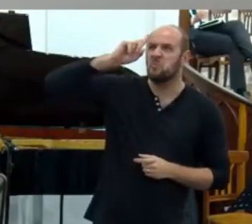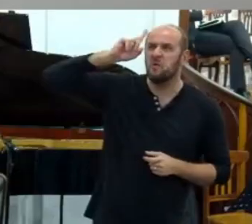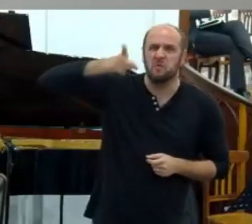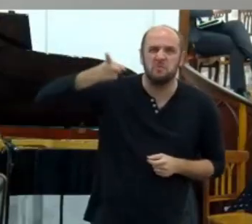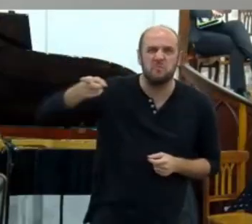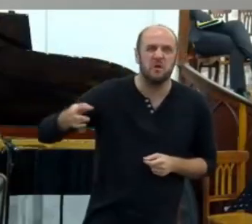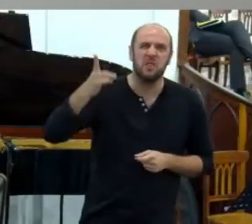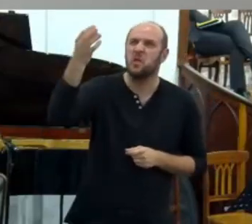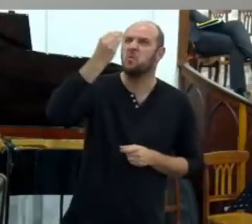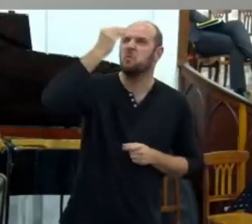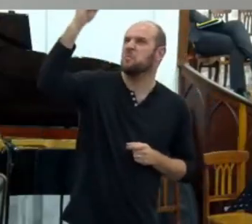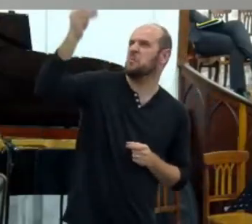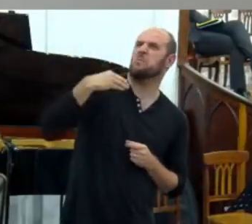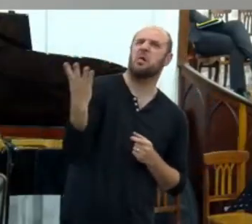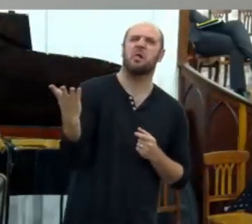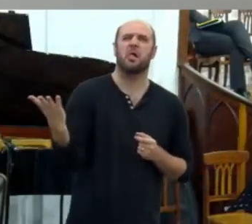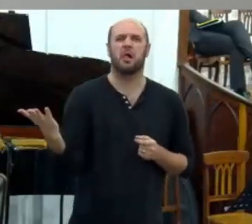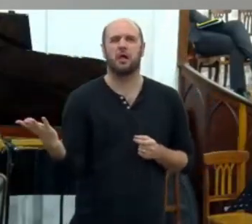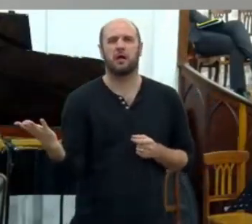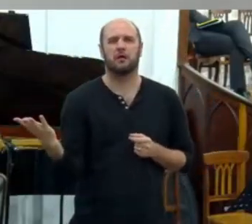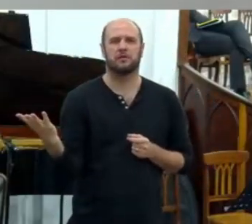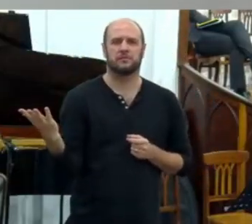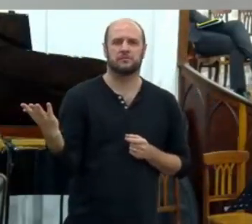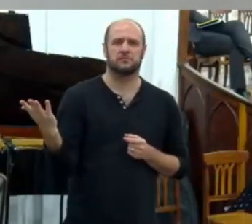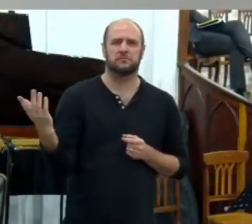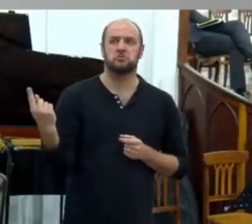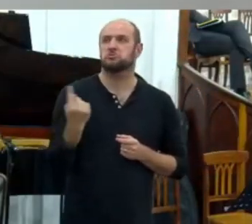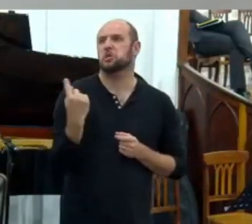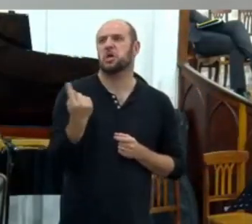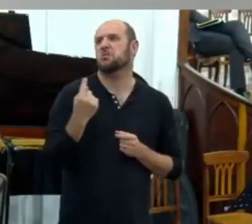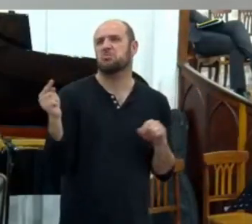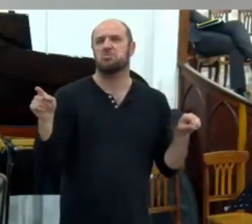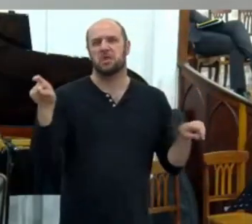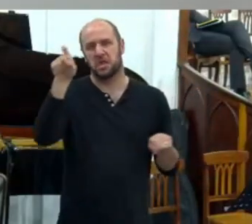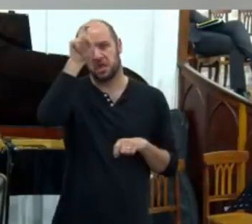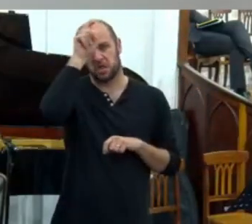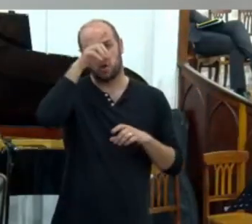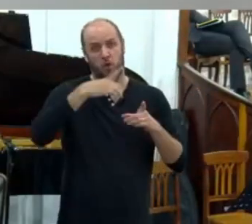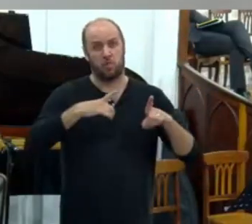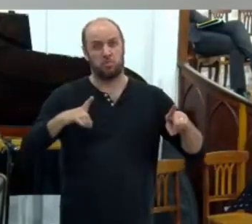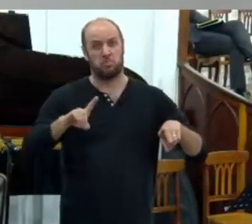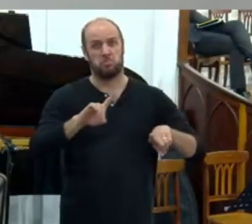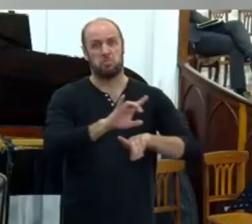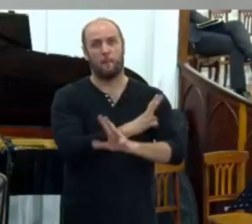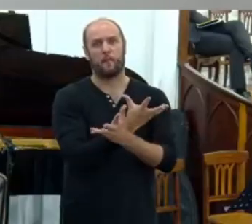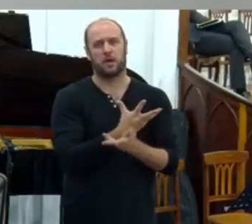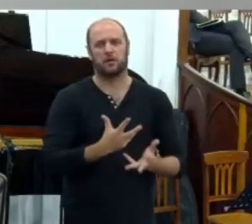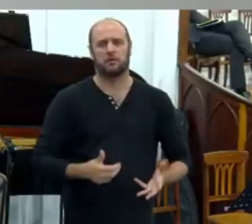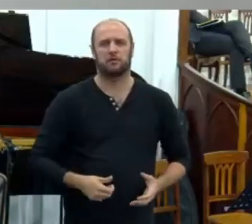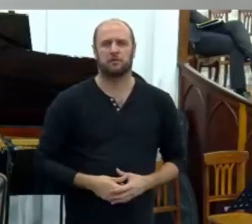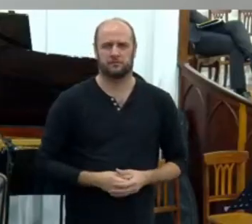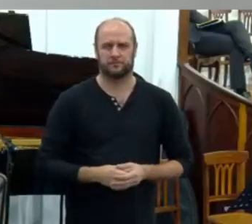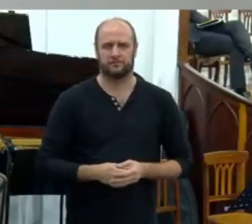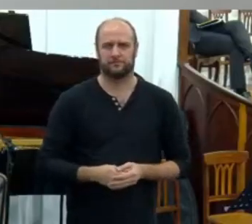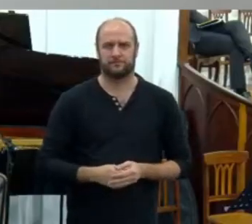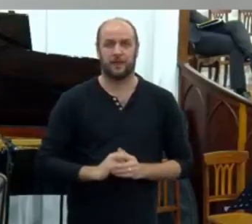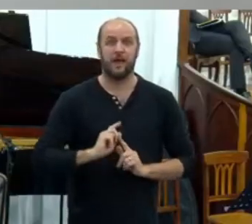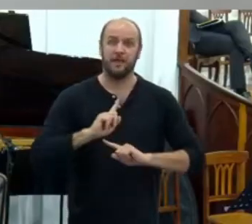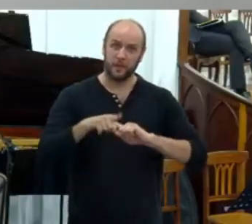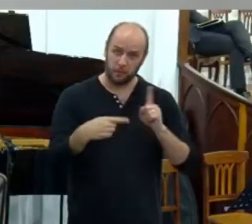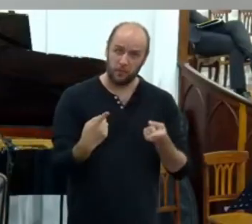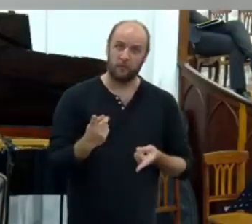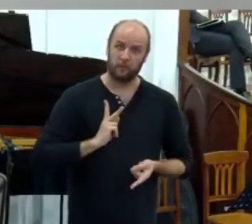de abandonarem a eles no deserto. E é por isso que o autor aos Hebreus